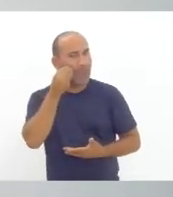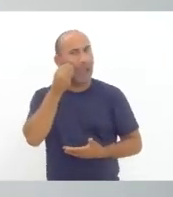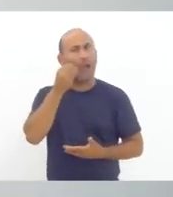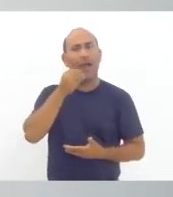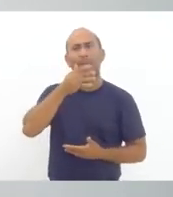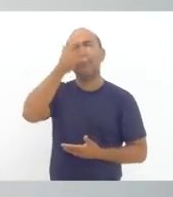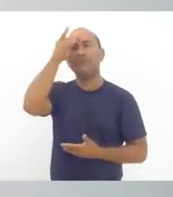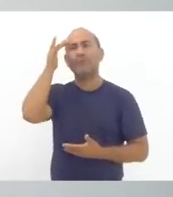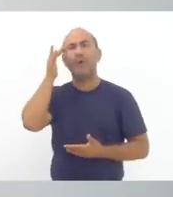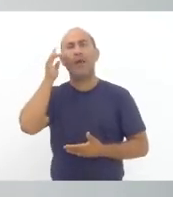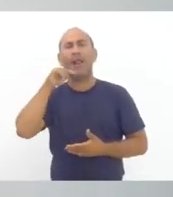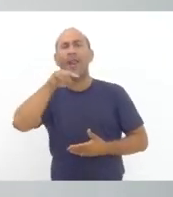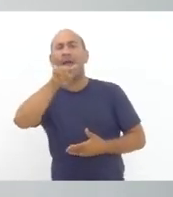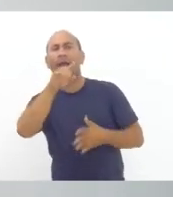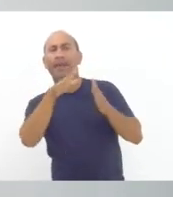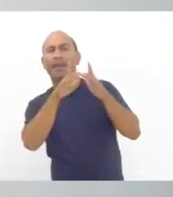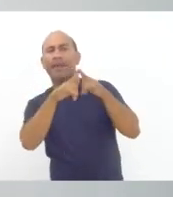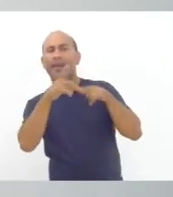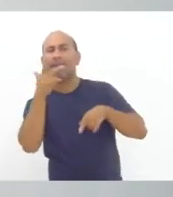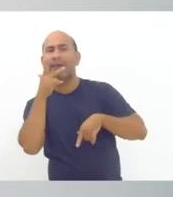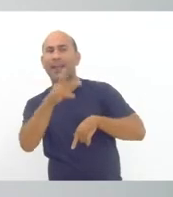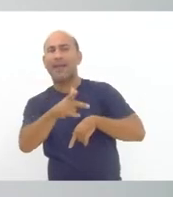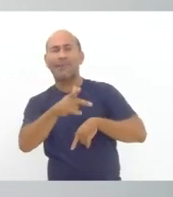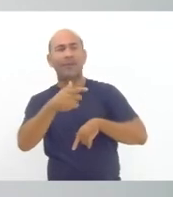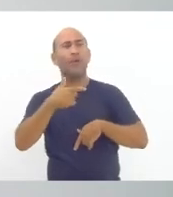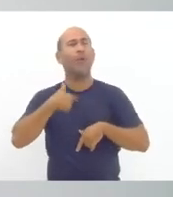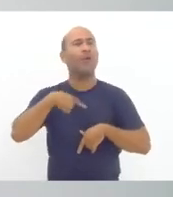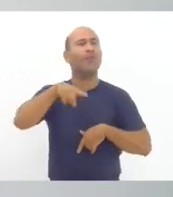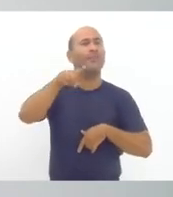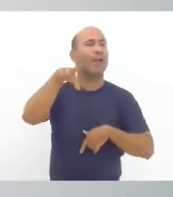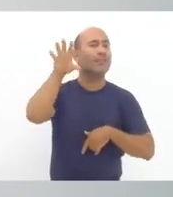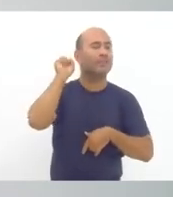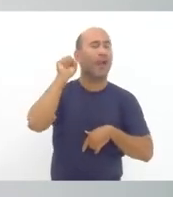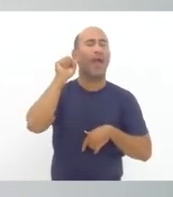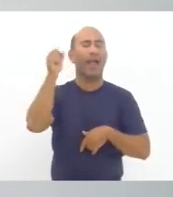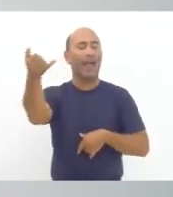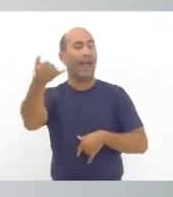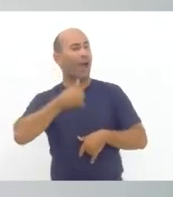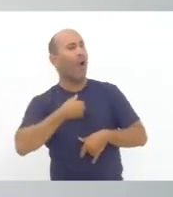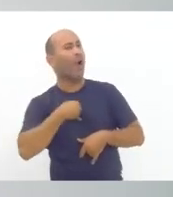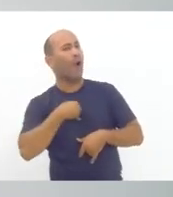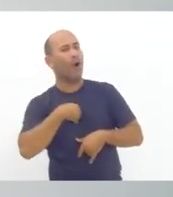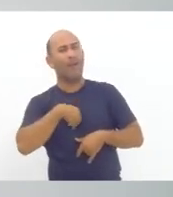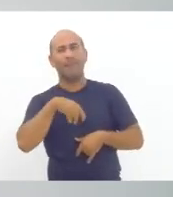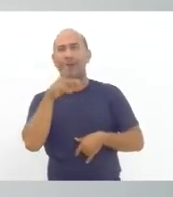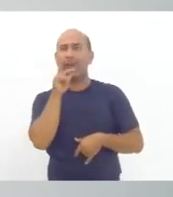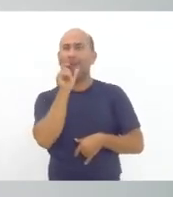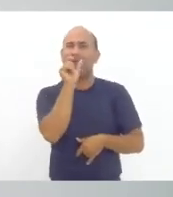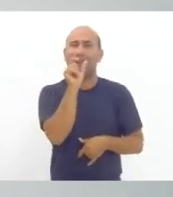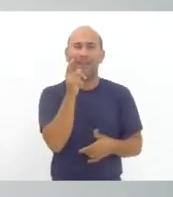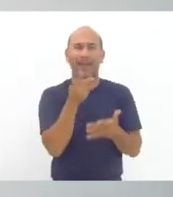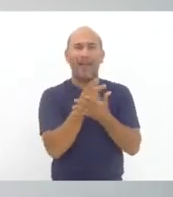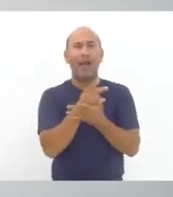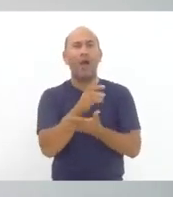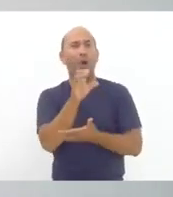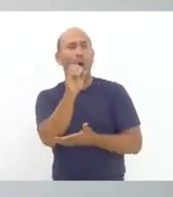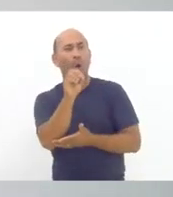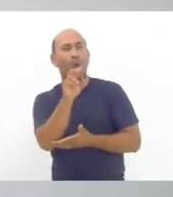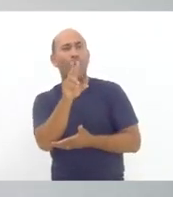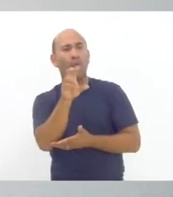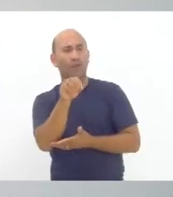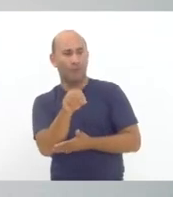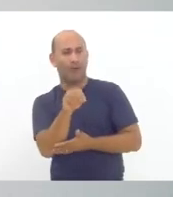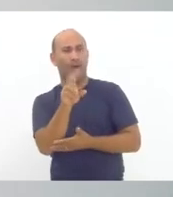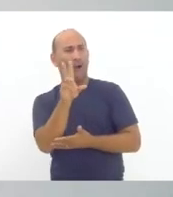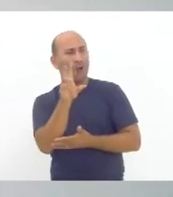de lá da igreja falava Alô Zé você ouve e ele falou ovo ovo resultado virou Zé ovo para